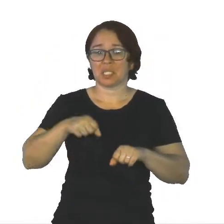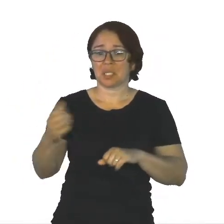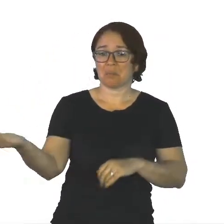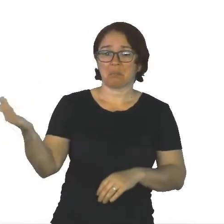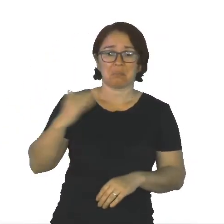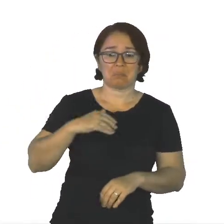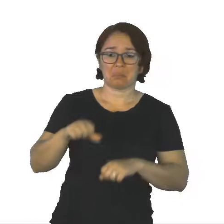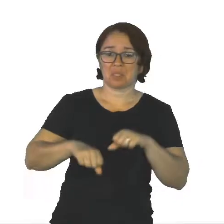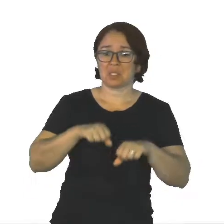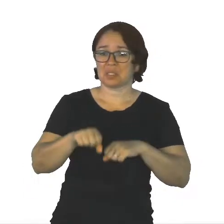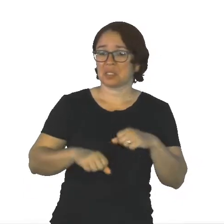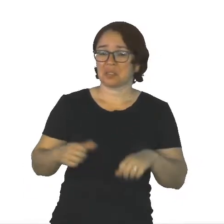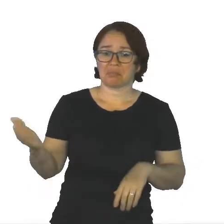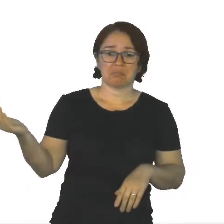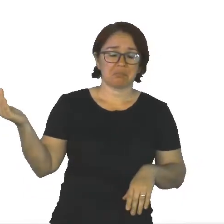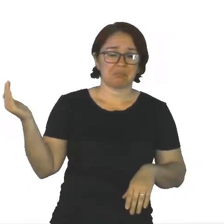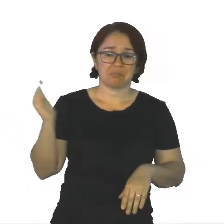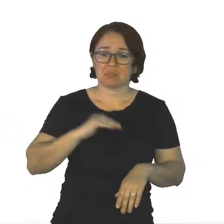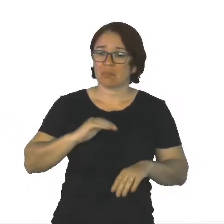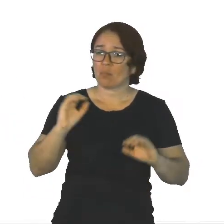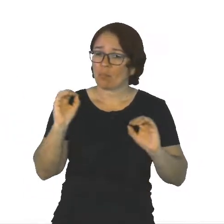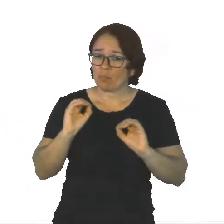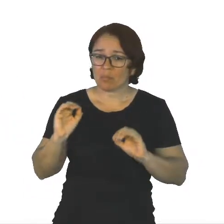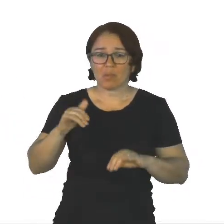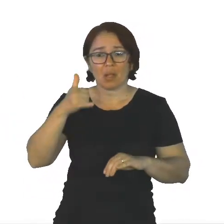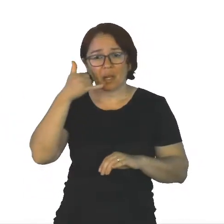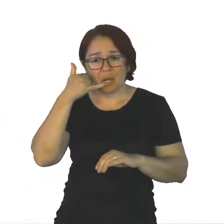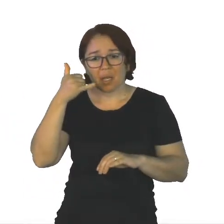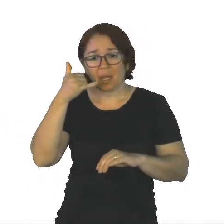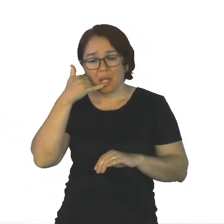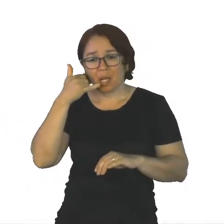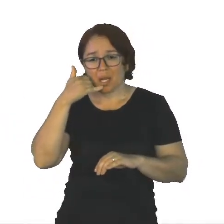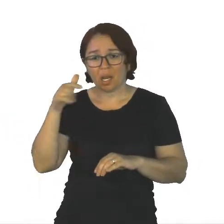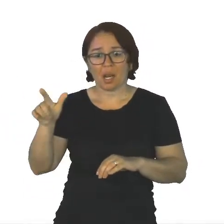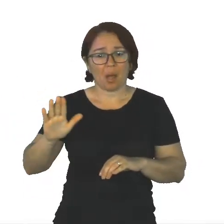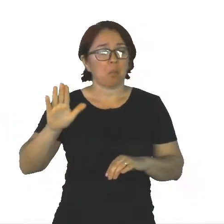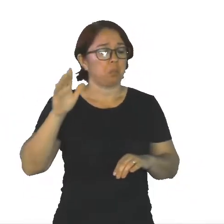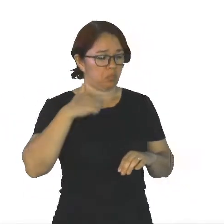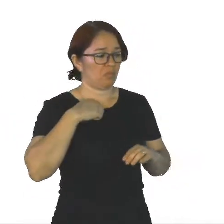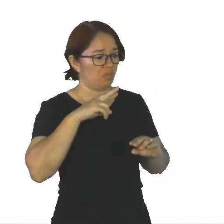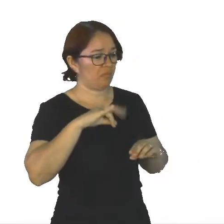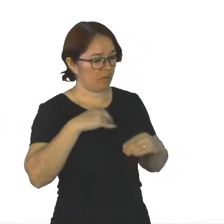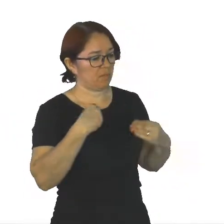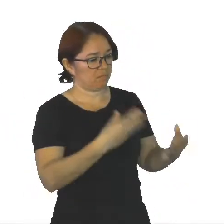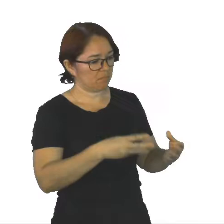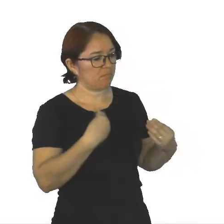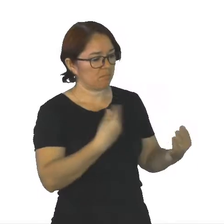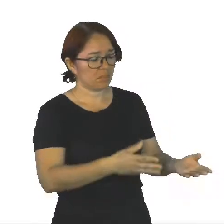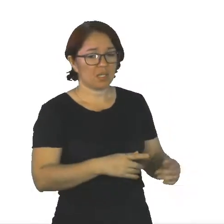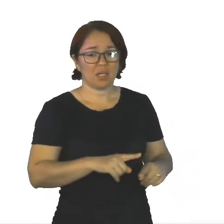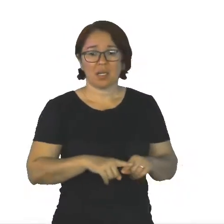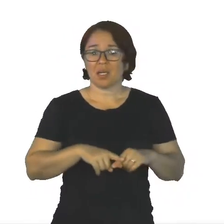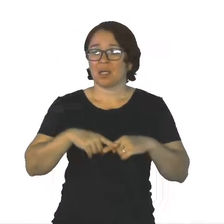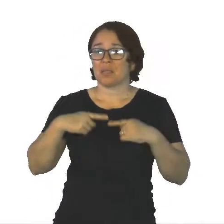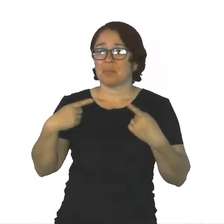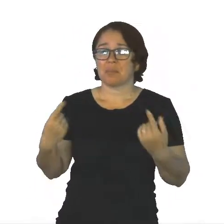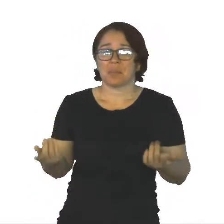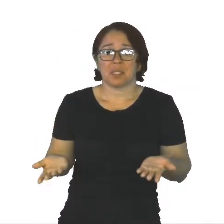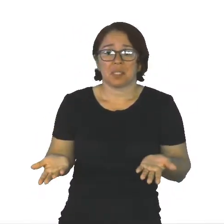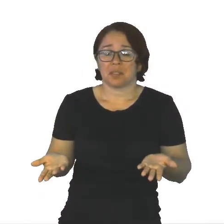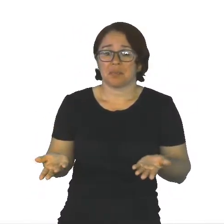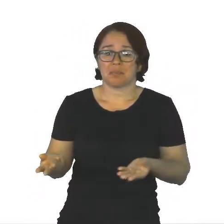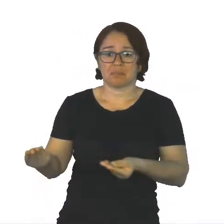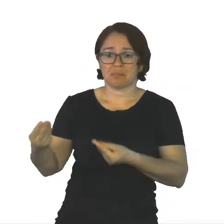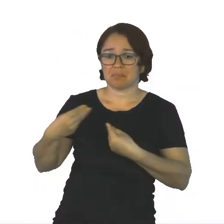entregue, apesar das inúmeras promessas de solução desse problema feitas pelo gerente de vendas em nome